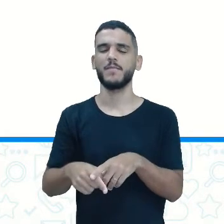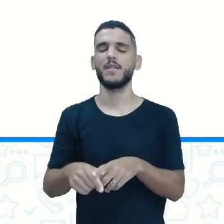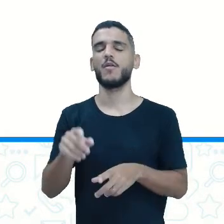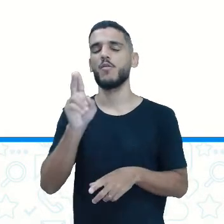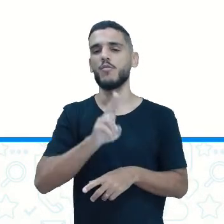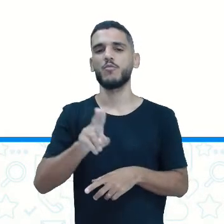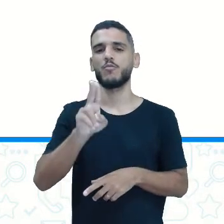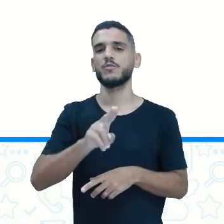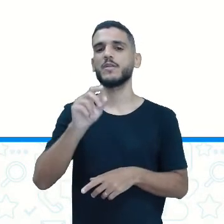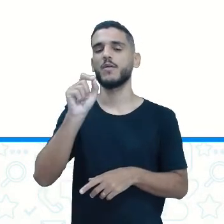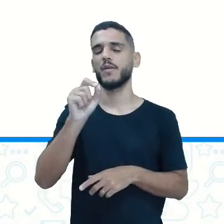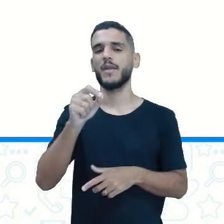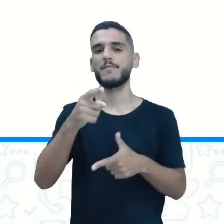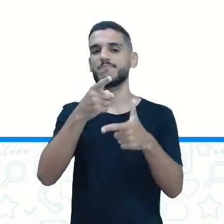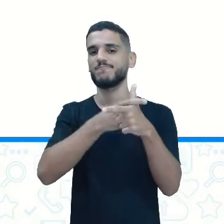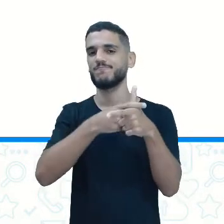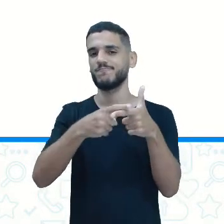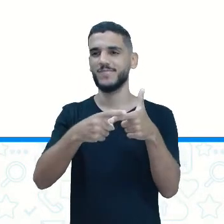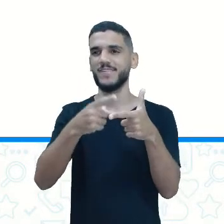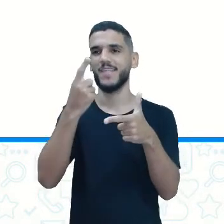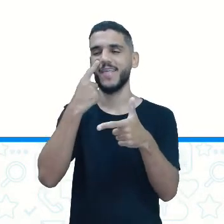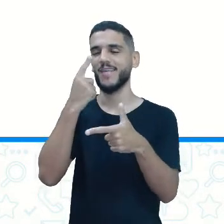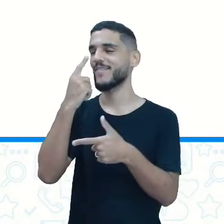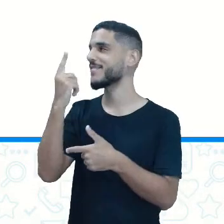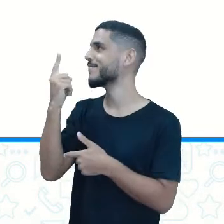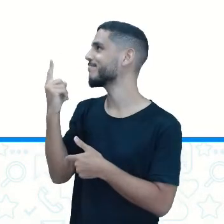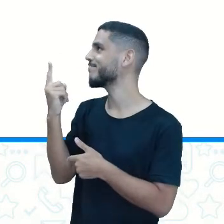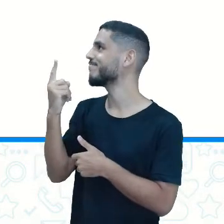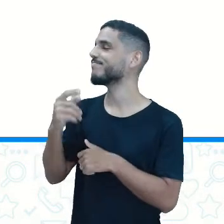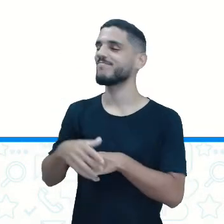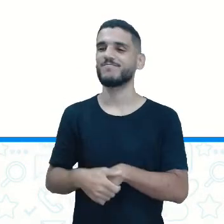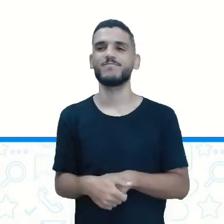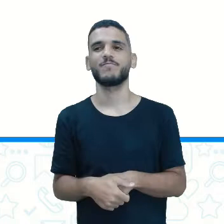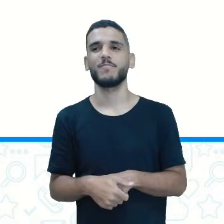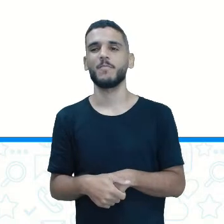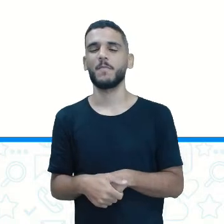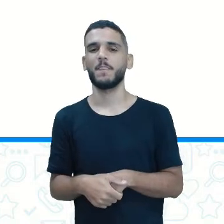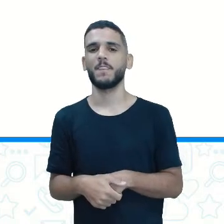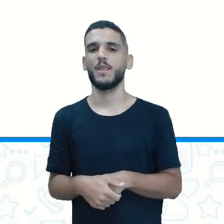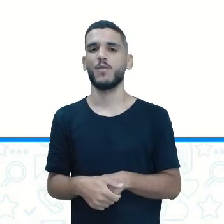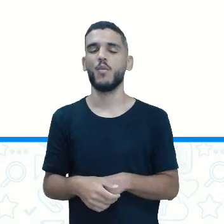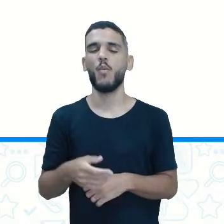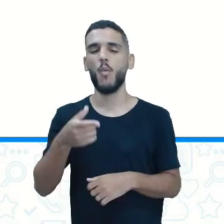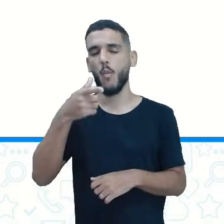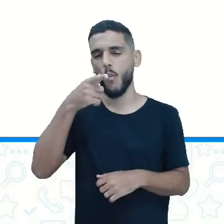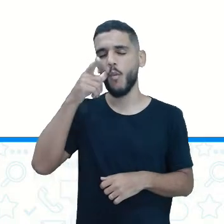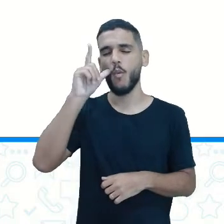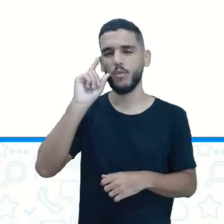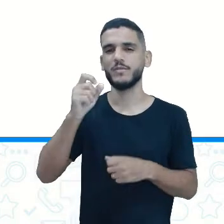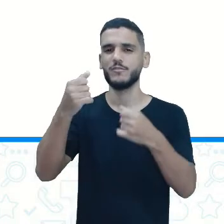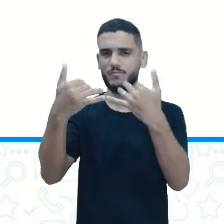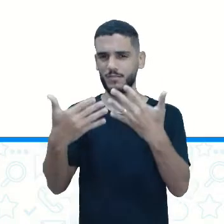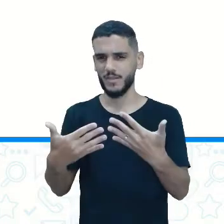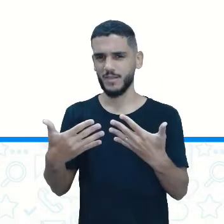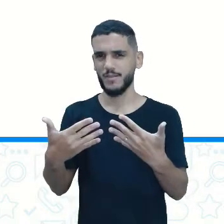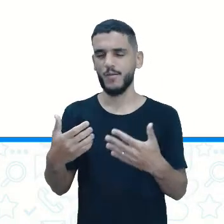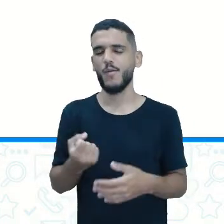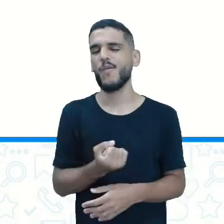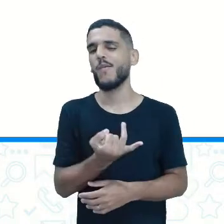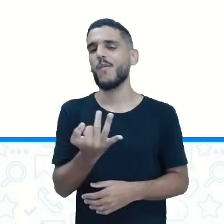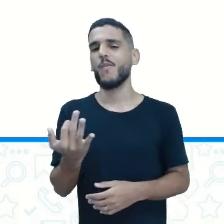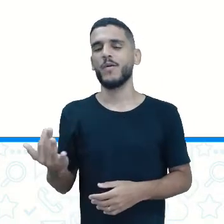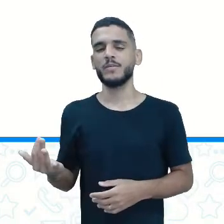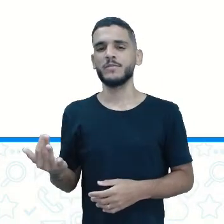sinal aí, ó, de dividir. Lembra que na aula de ontem, né, eu estava falando aqui quantas vezes